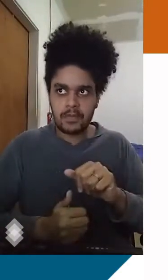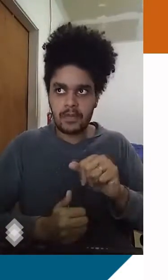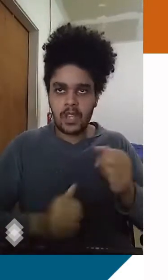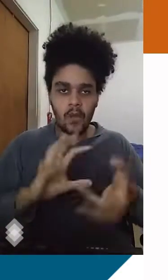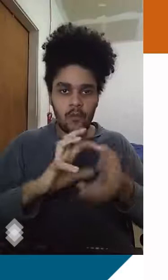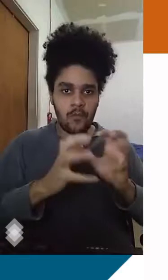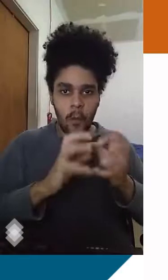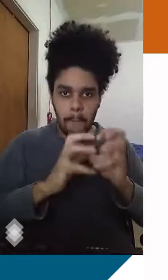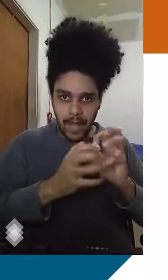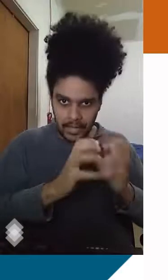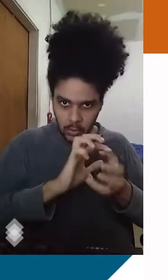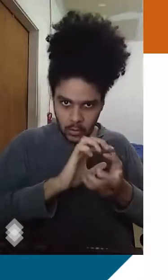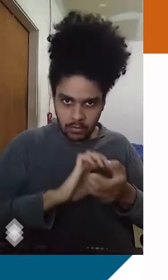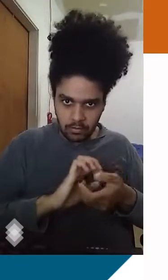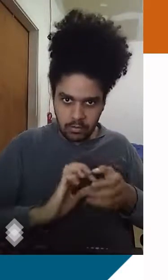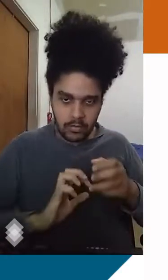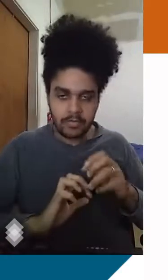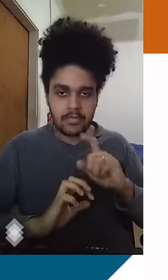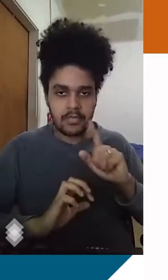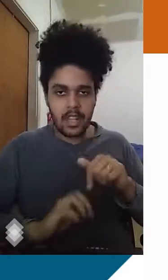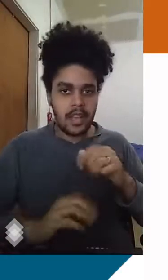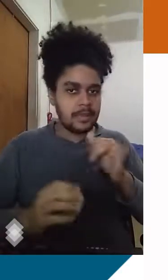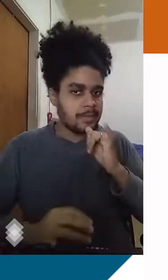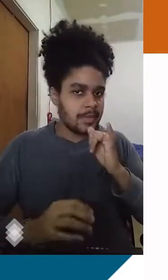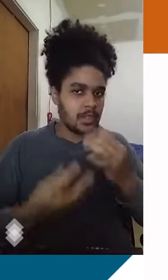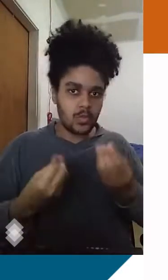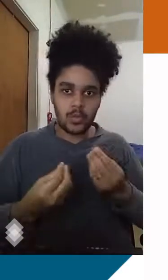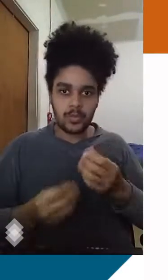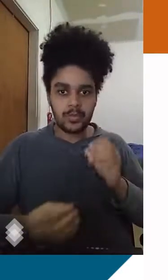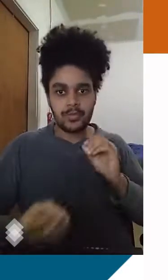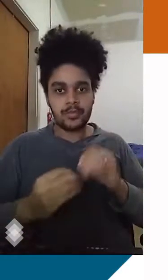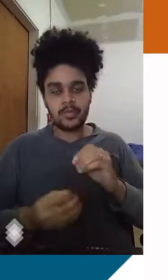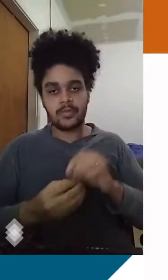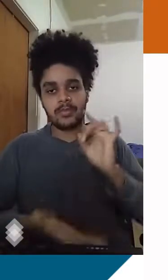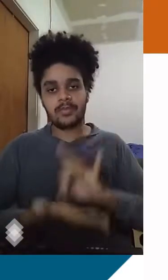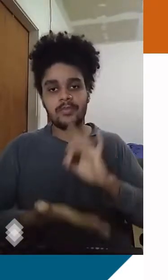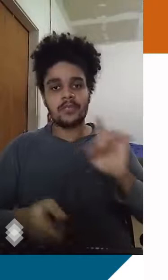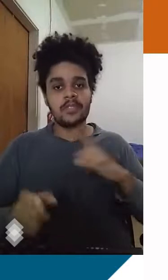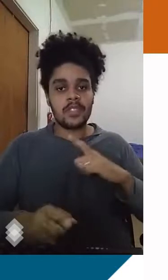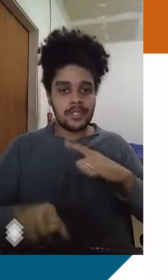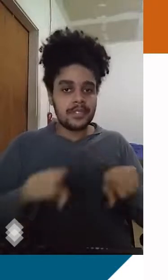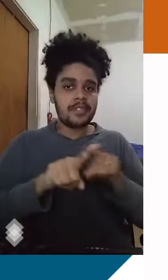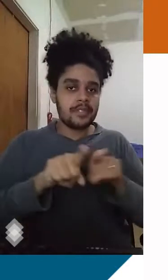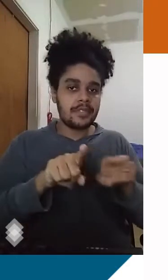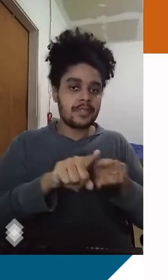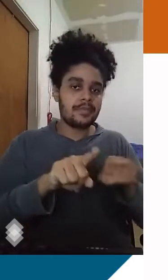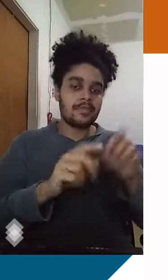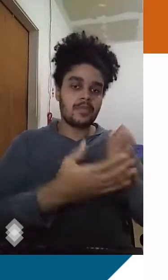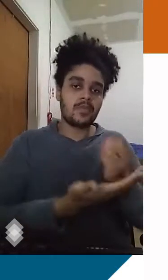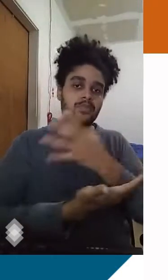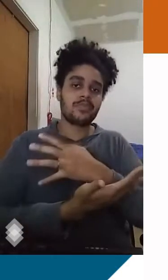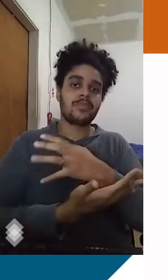Terra. Ou seja, o formato aí dos continentes, oceanos, por exemplo, vai ser muito condizente com a realidade. E existem também